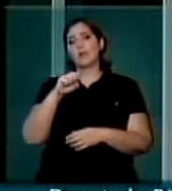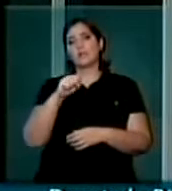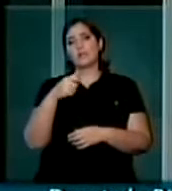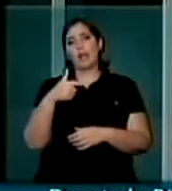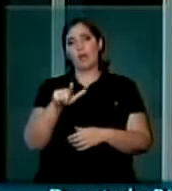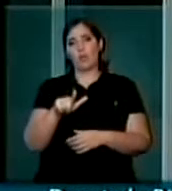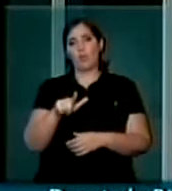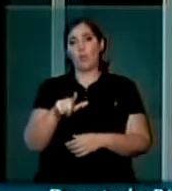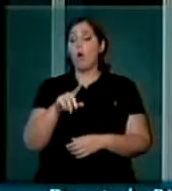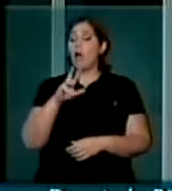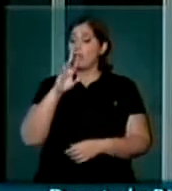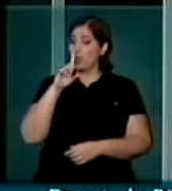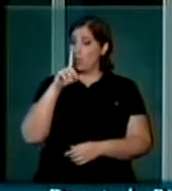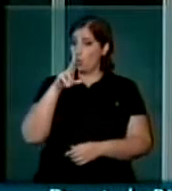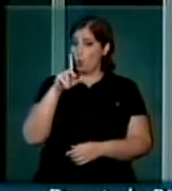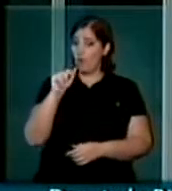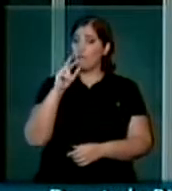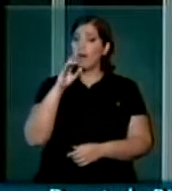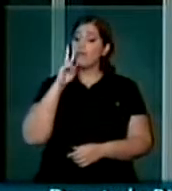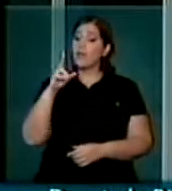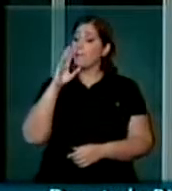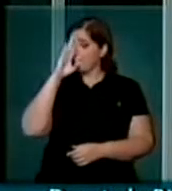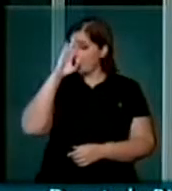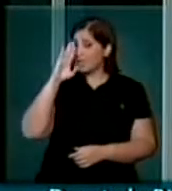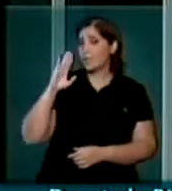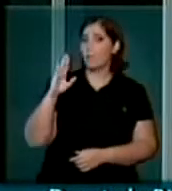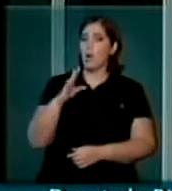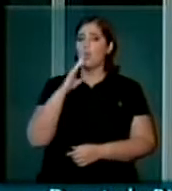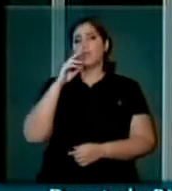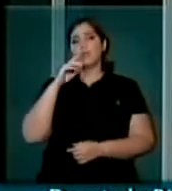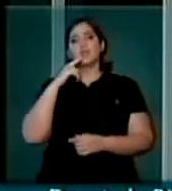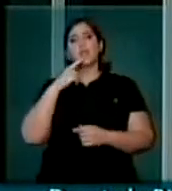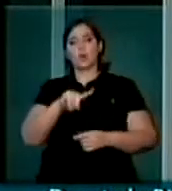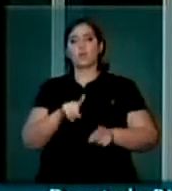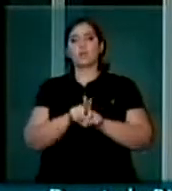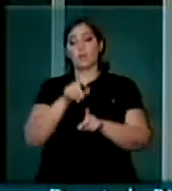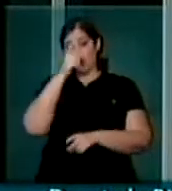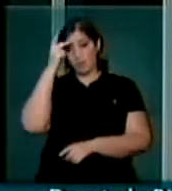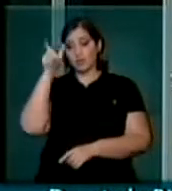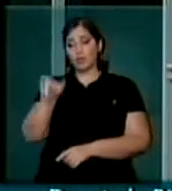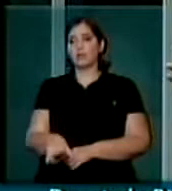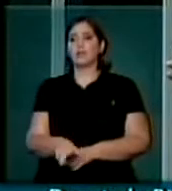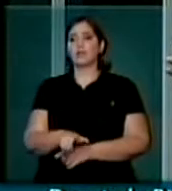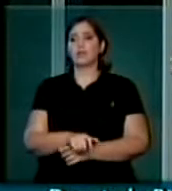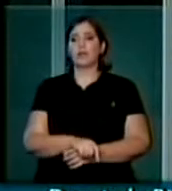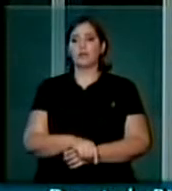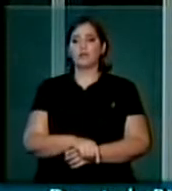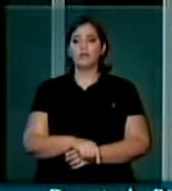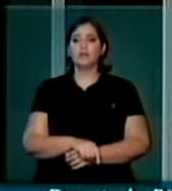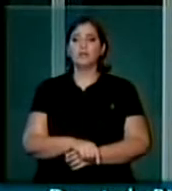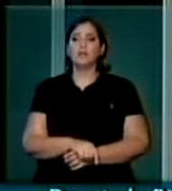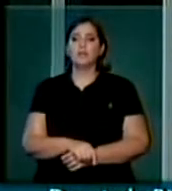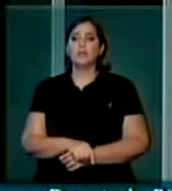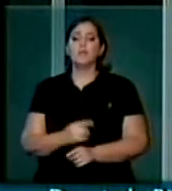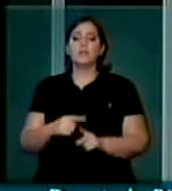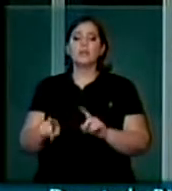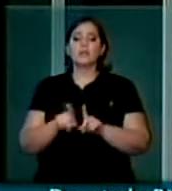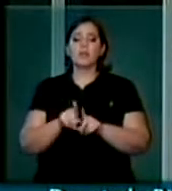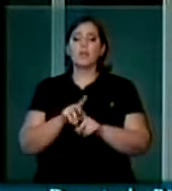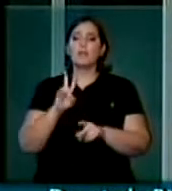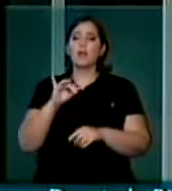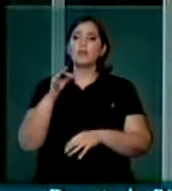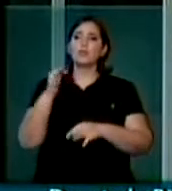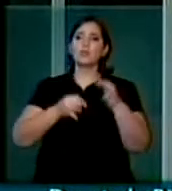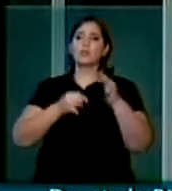denúncia e o principal denunciante do Mensalão. Mas como já o fez pela imprensa, deverá se